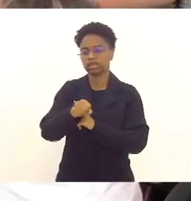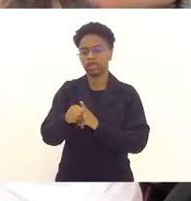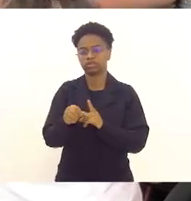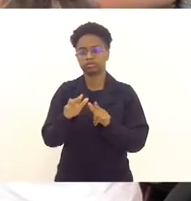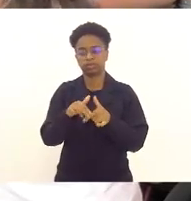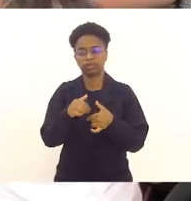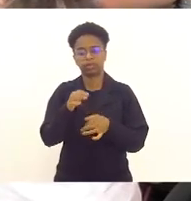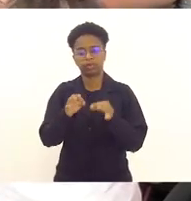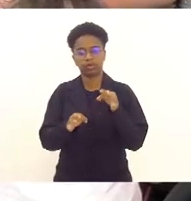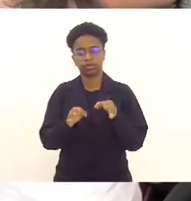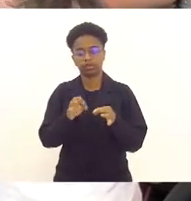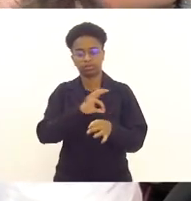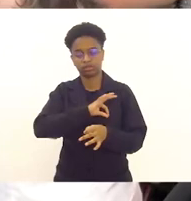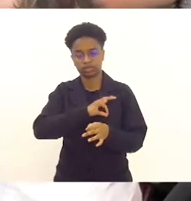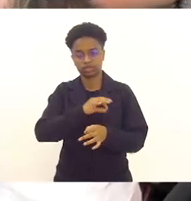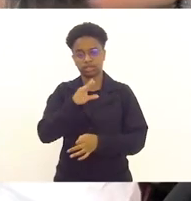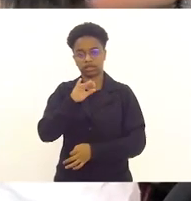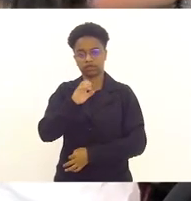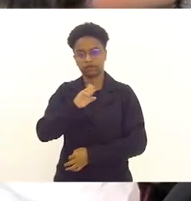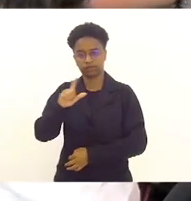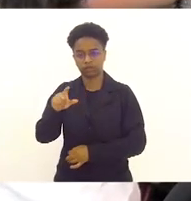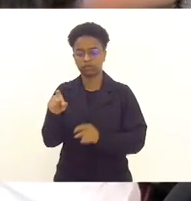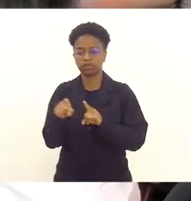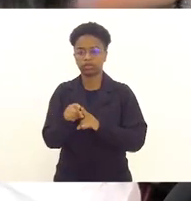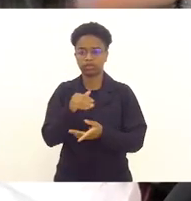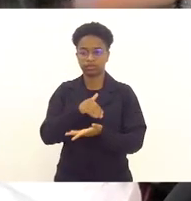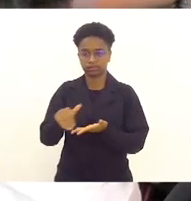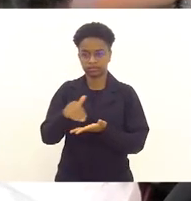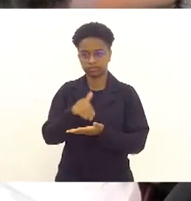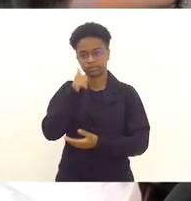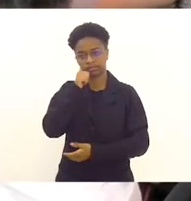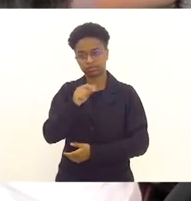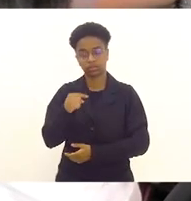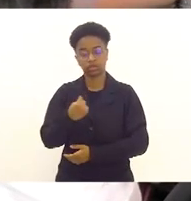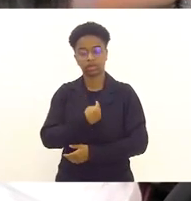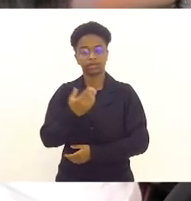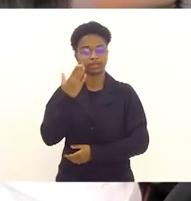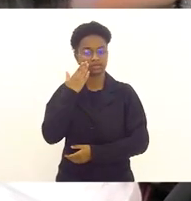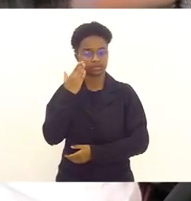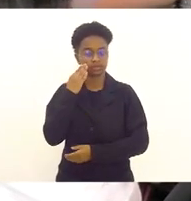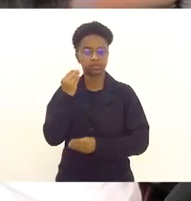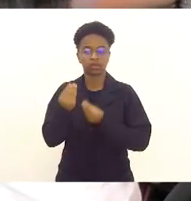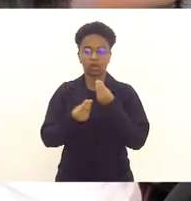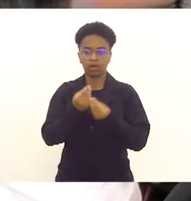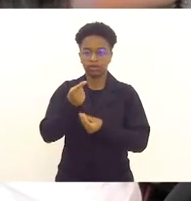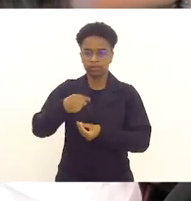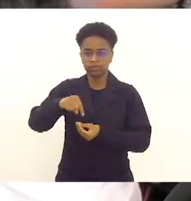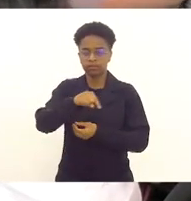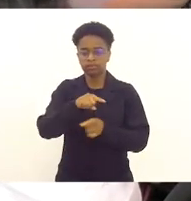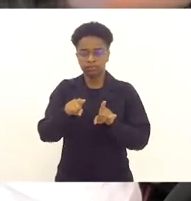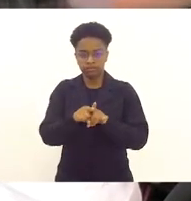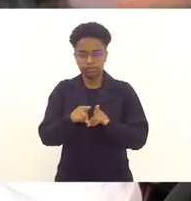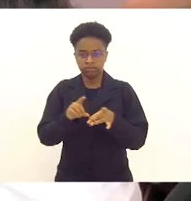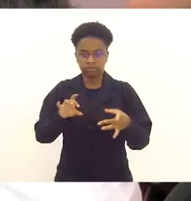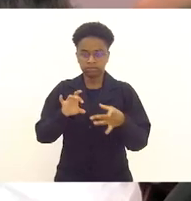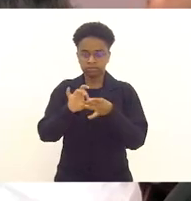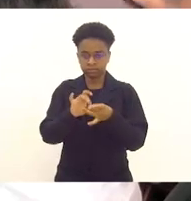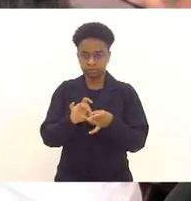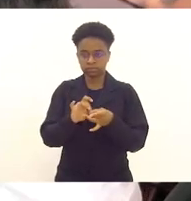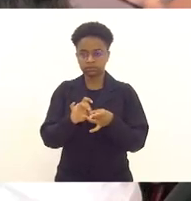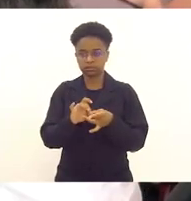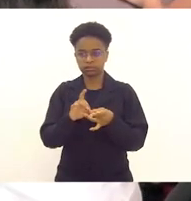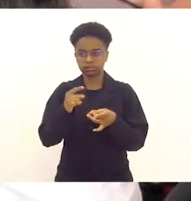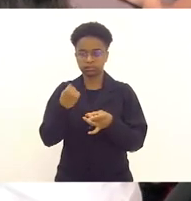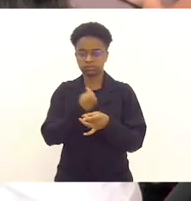a prestação de contas da secretaria de mulheres a gente sabe o quanto que vocês estão imbuídas também da gente